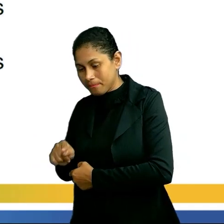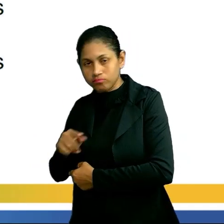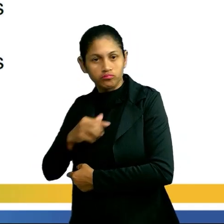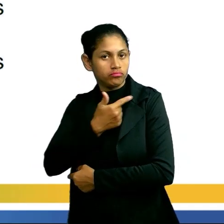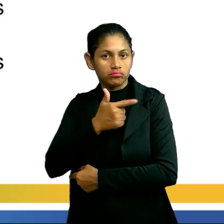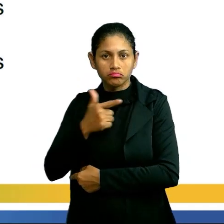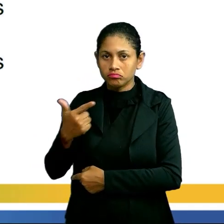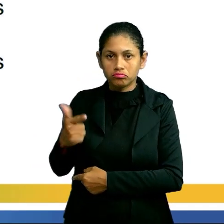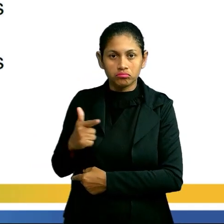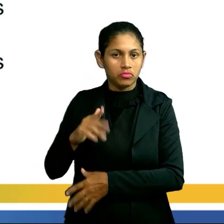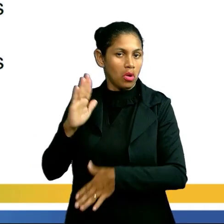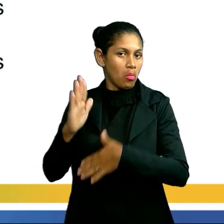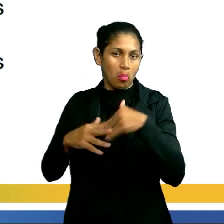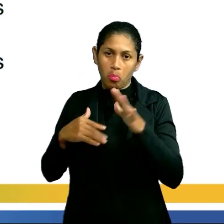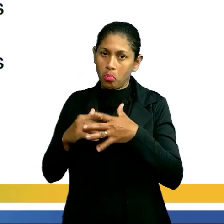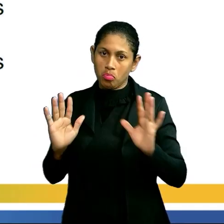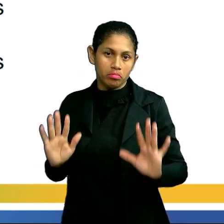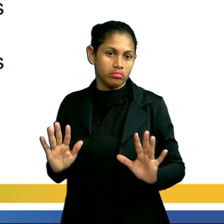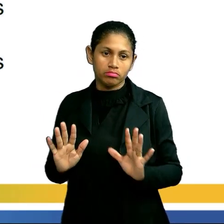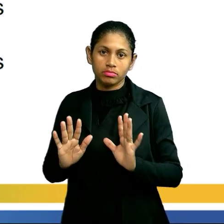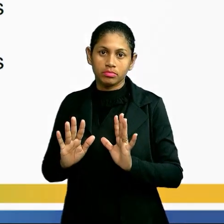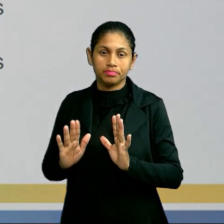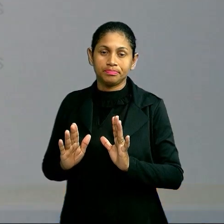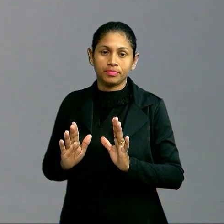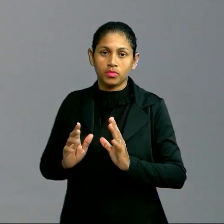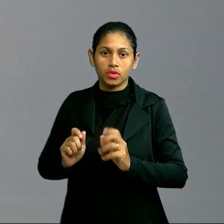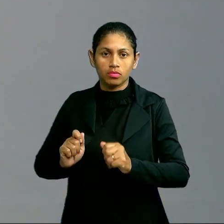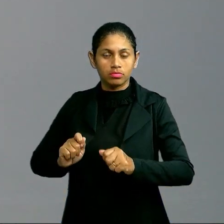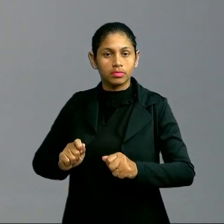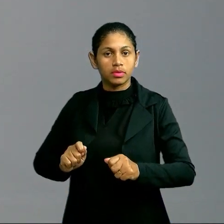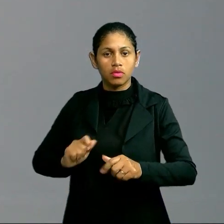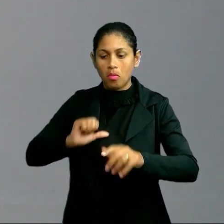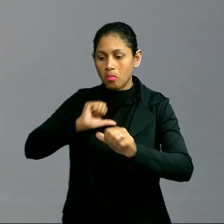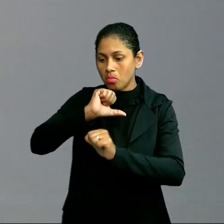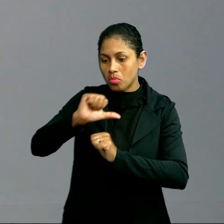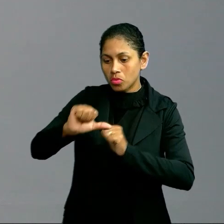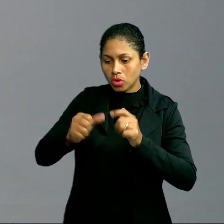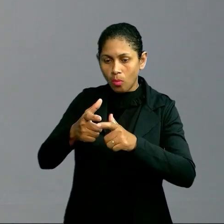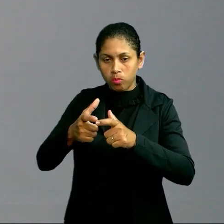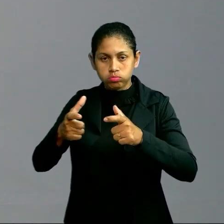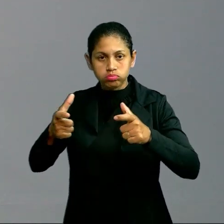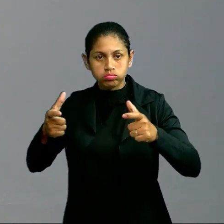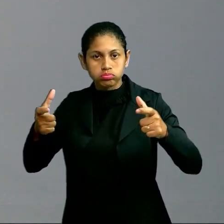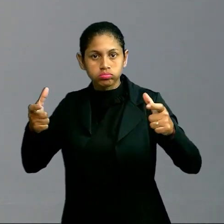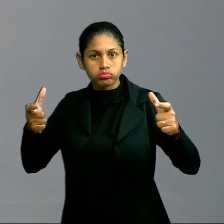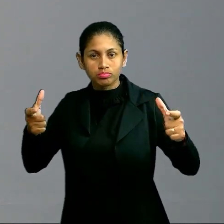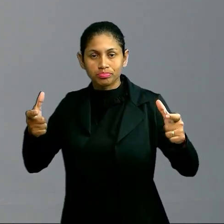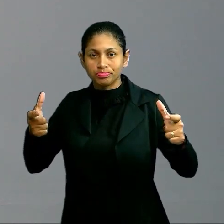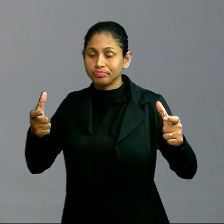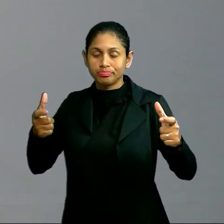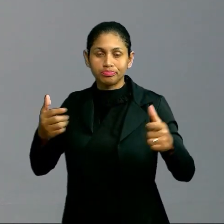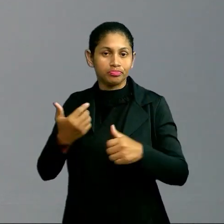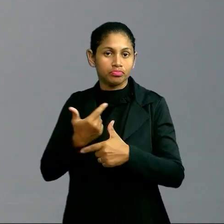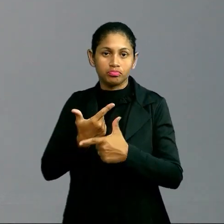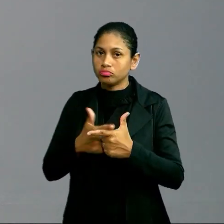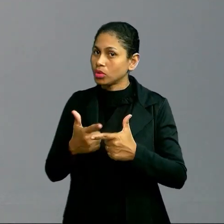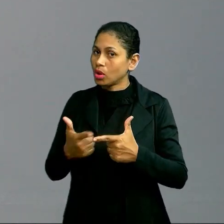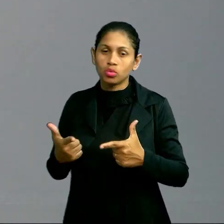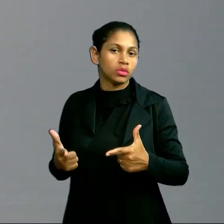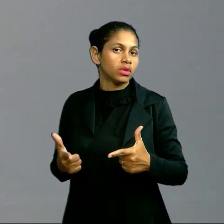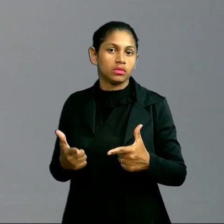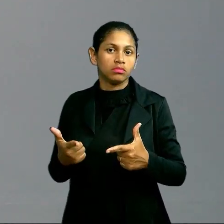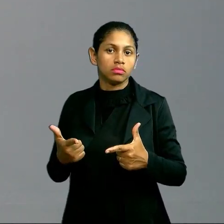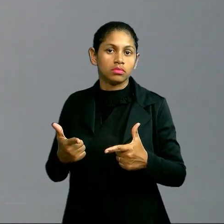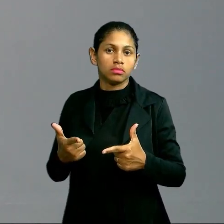exercida. Então, a partir do momento em que esse corpo sofrer uma certa dilatação, ele não vai ocorrer de ter uma sua